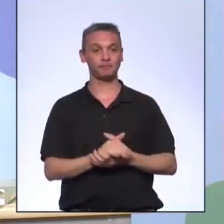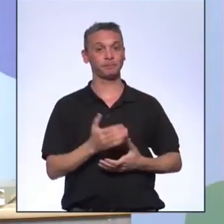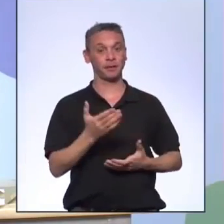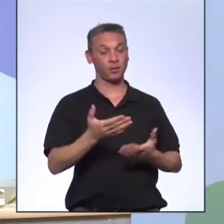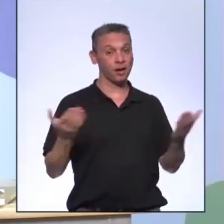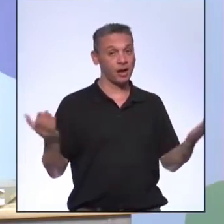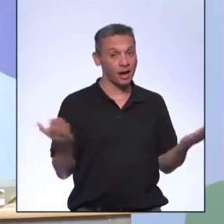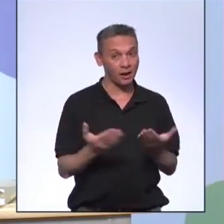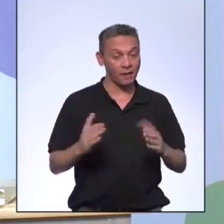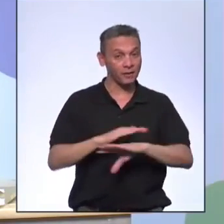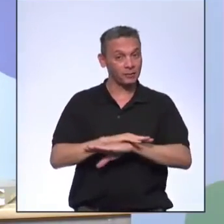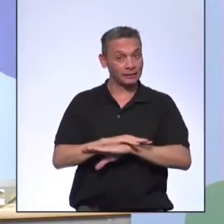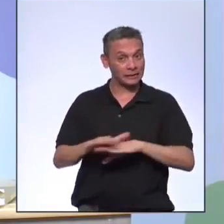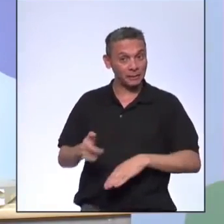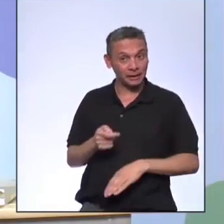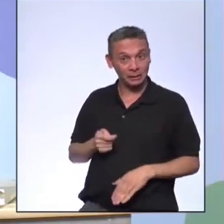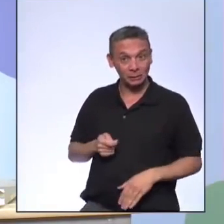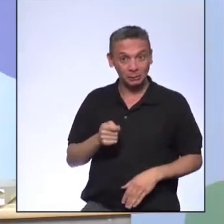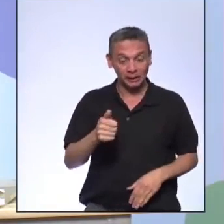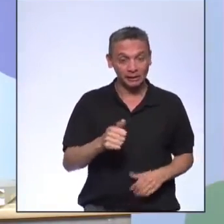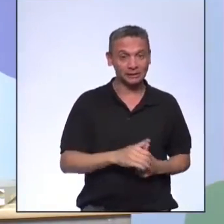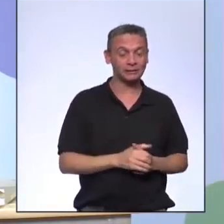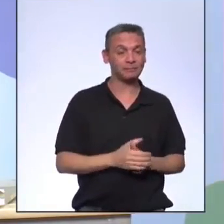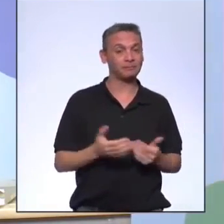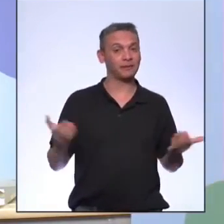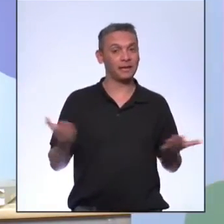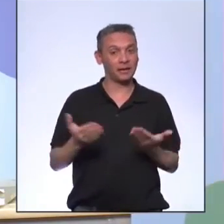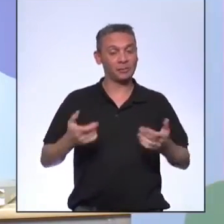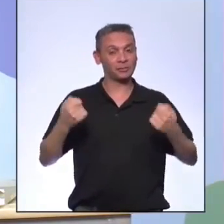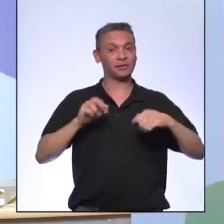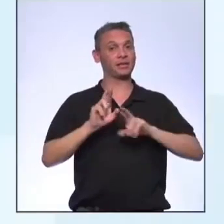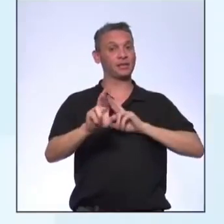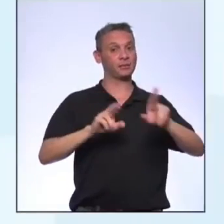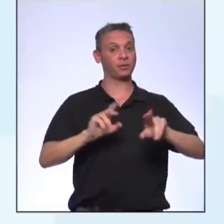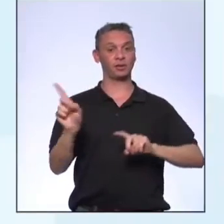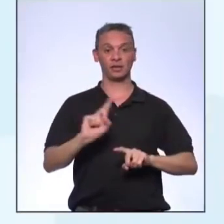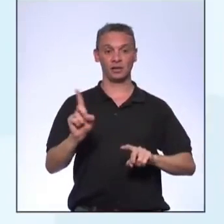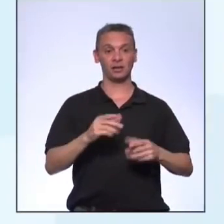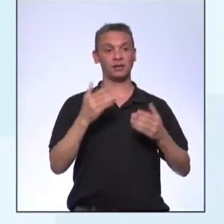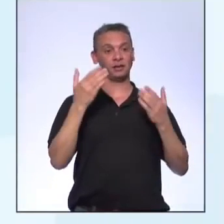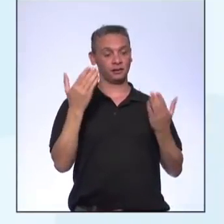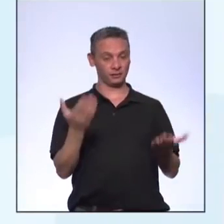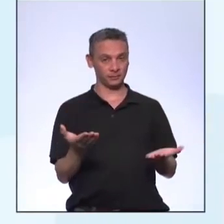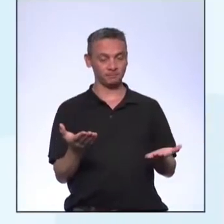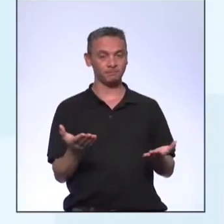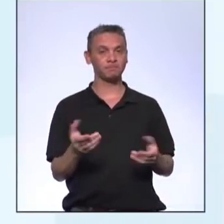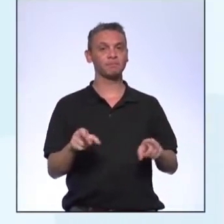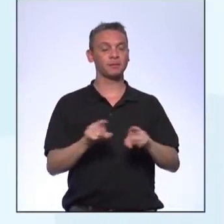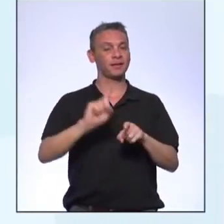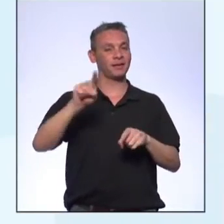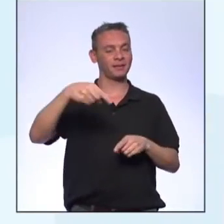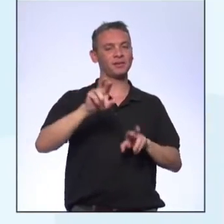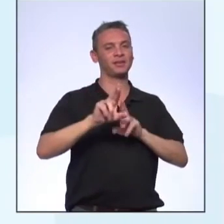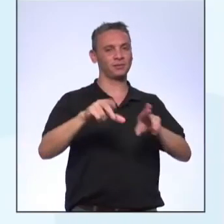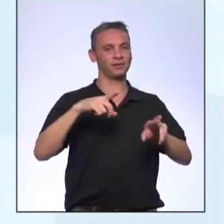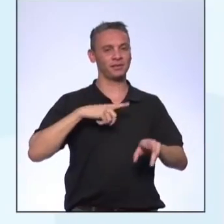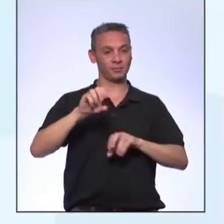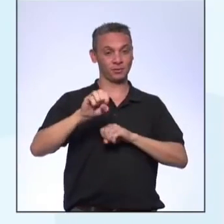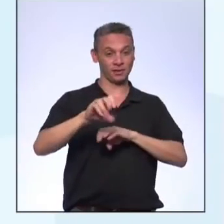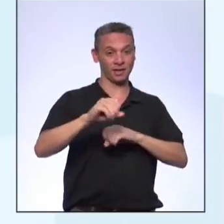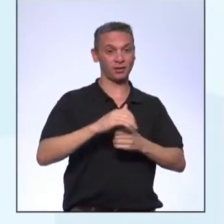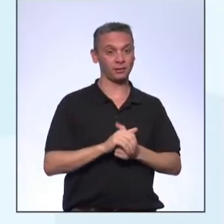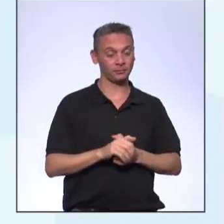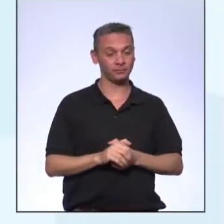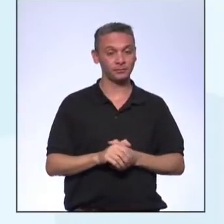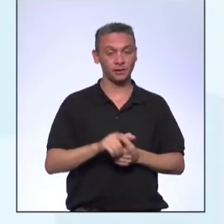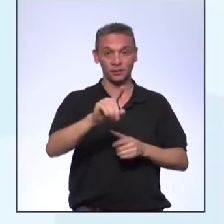Então agora, a gente já está terminando. Nesse momento não é necessário responder o caderno do aluno, pelo menos nós não indicamos, fica para a próxima aula, ok?